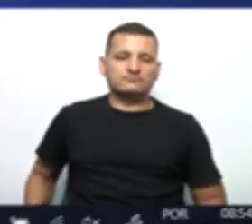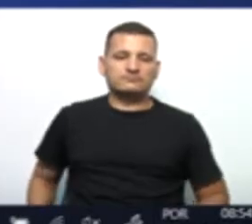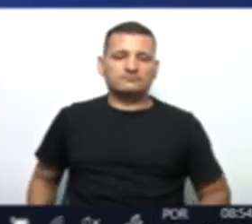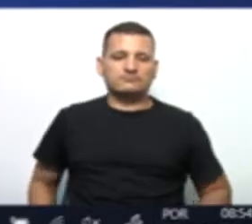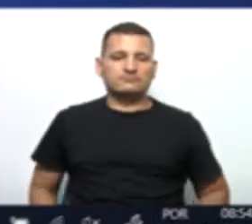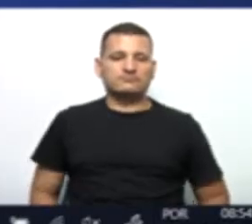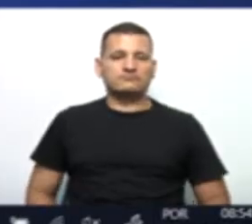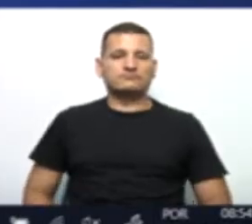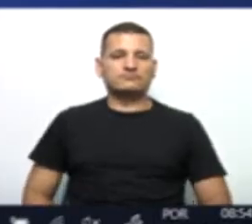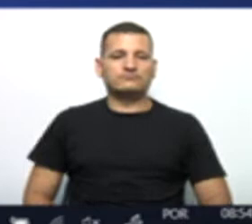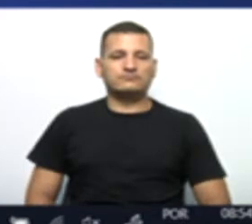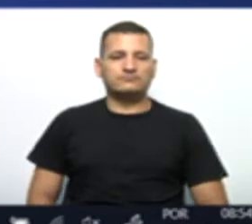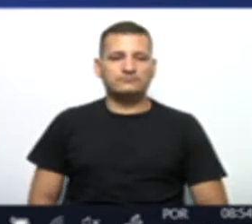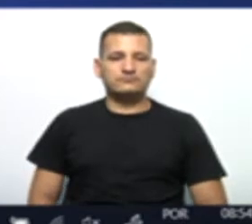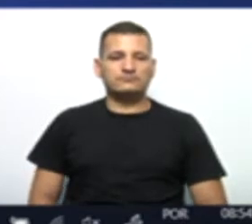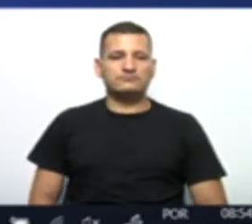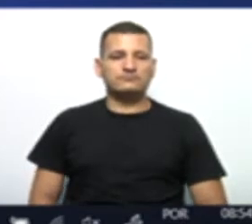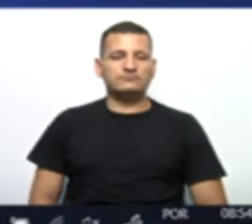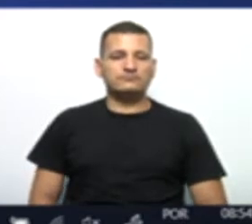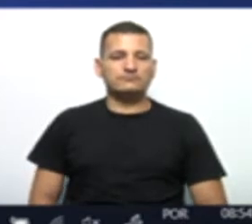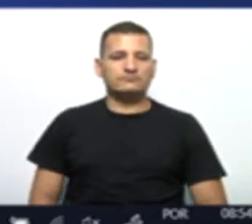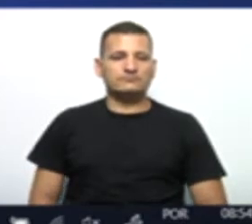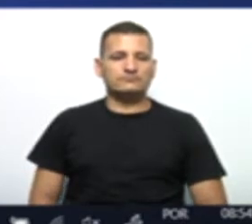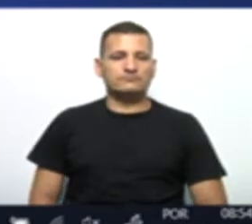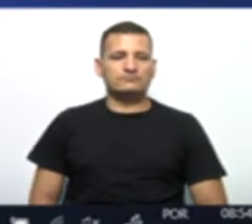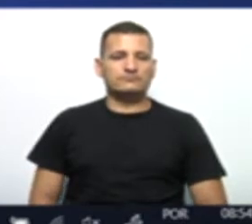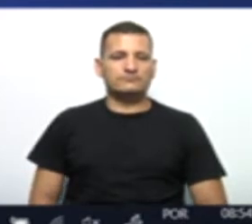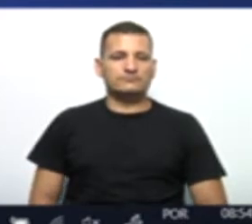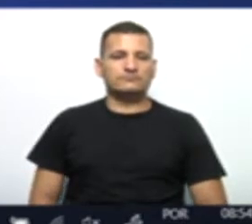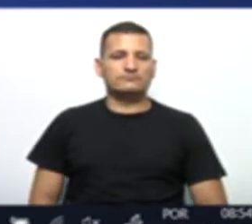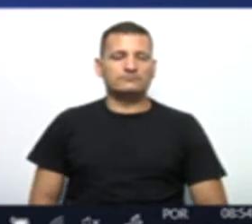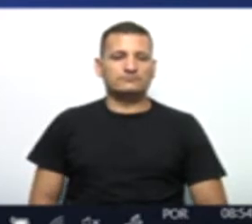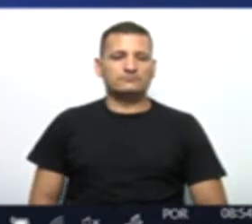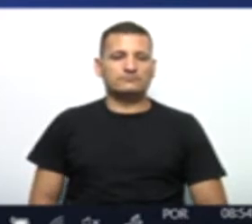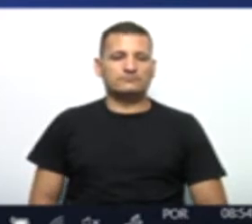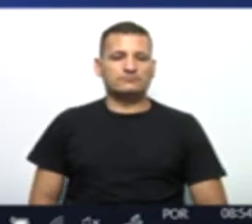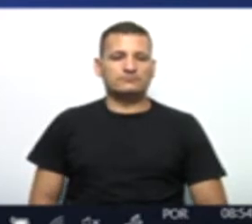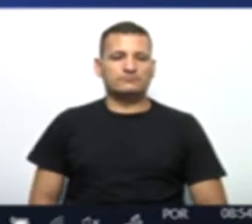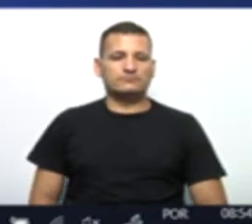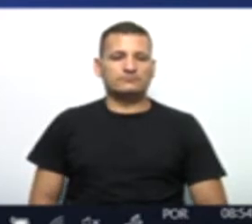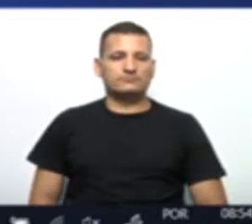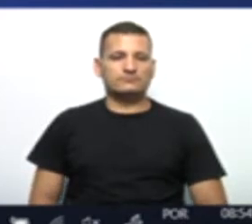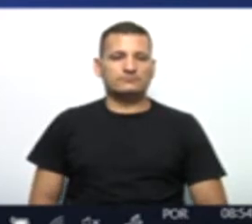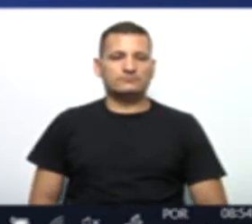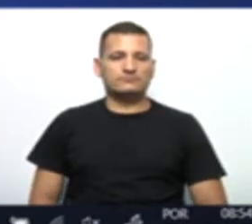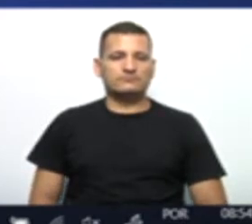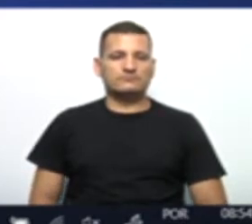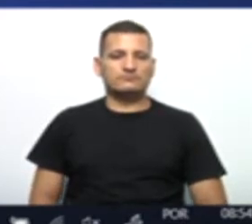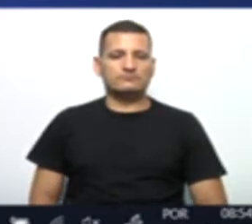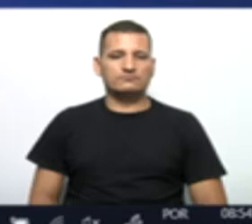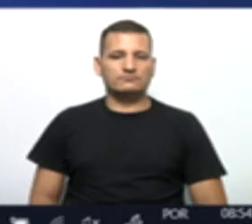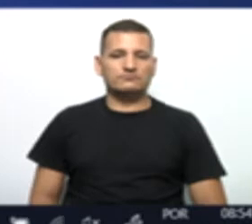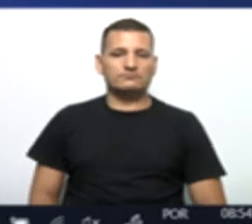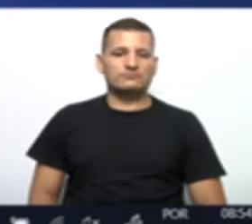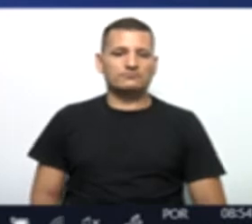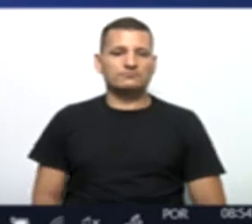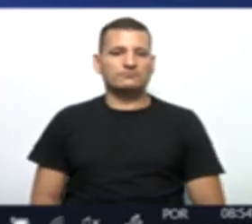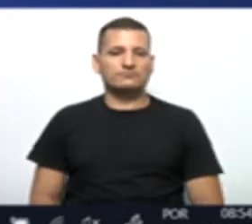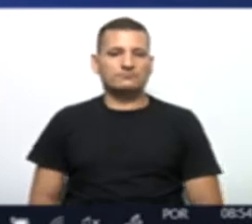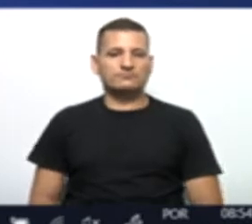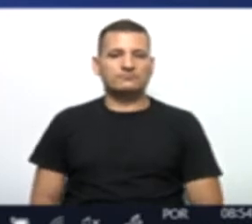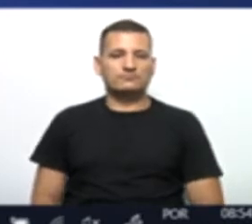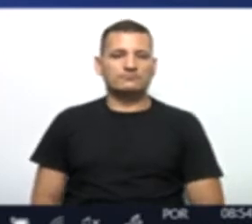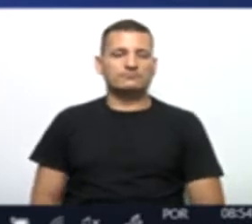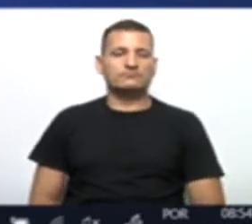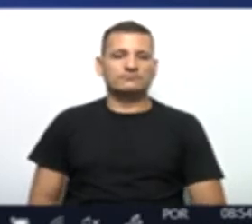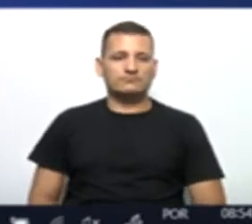Olha só, nós temos aqui na nossa tela, temos aqui o AMP Server, que já foi criado. Ok. Vamos dar dois